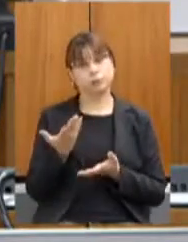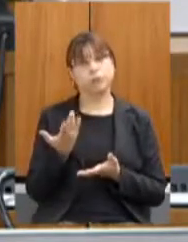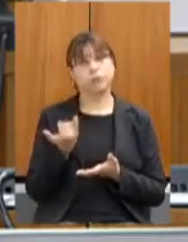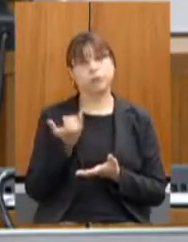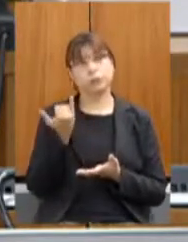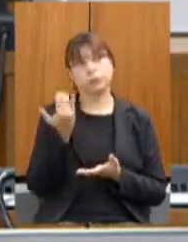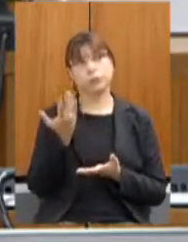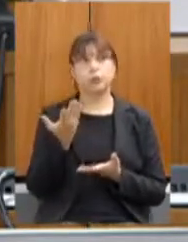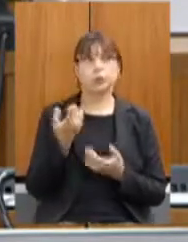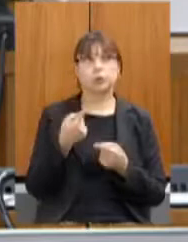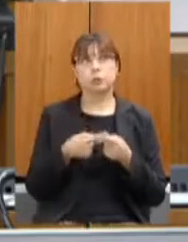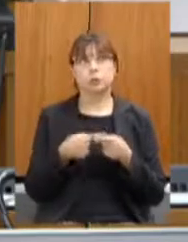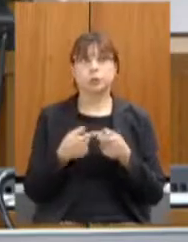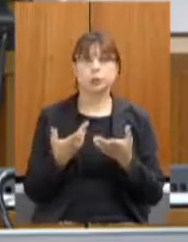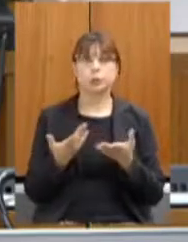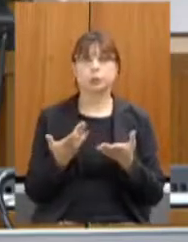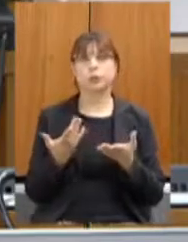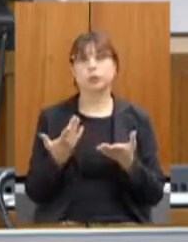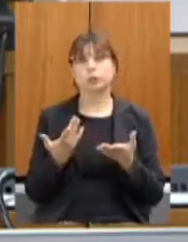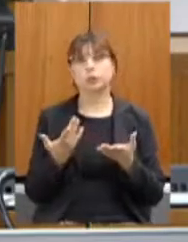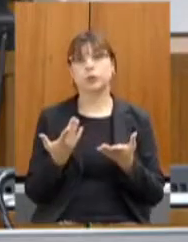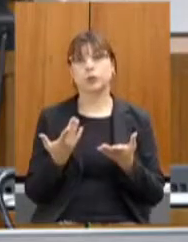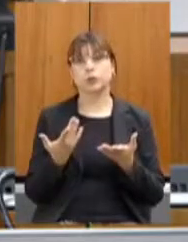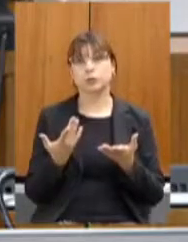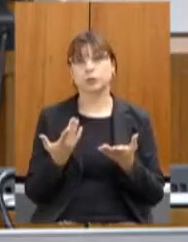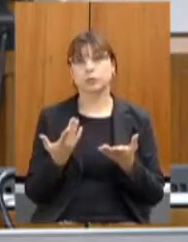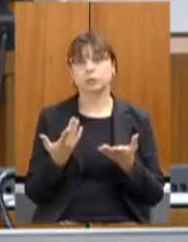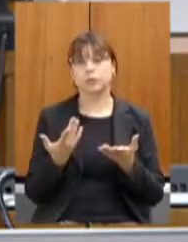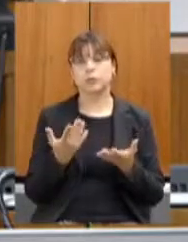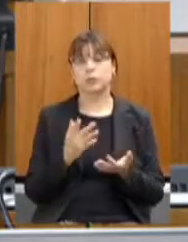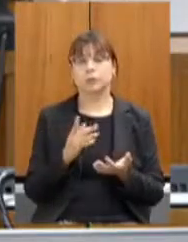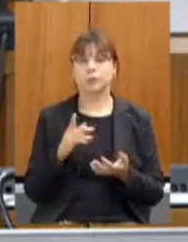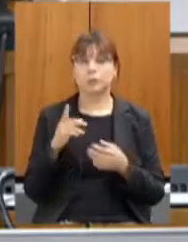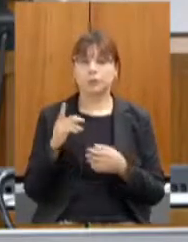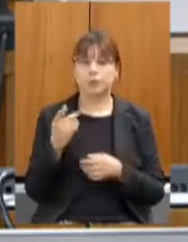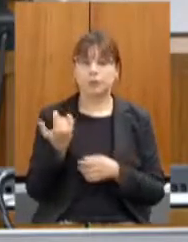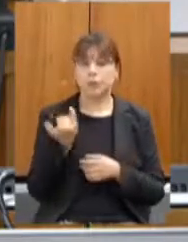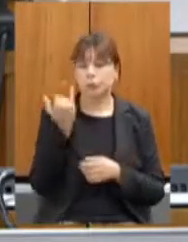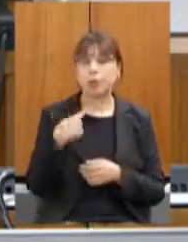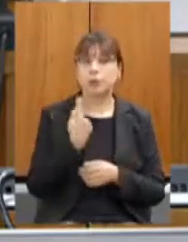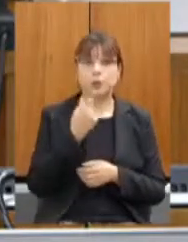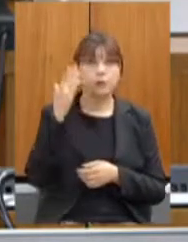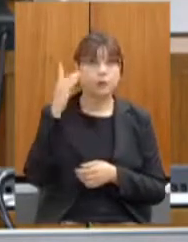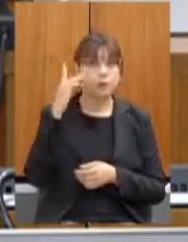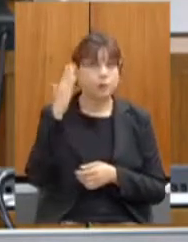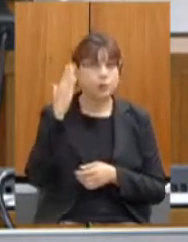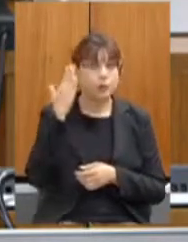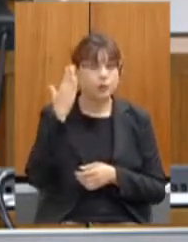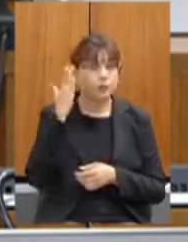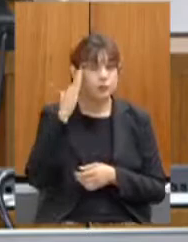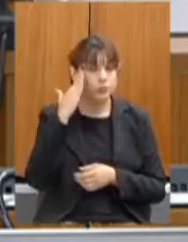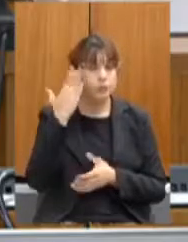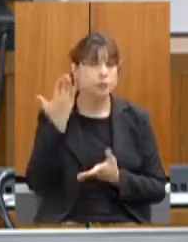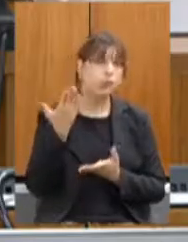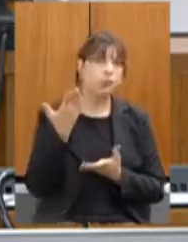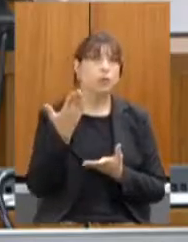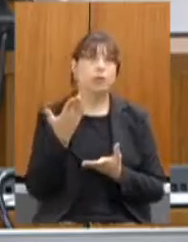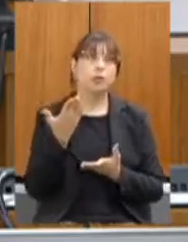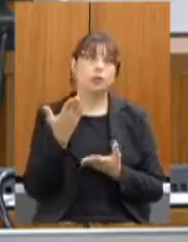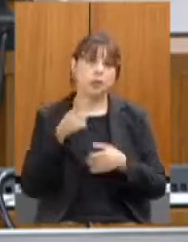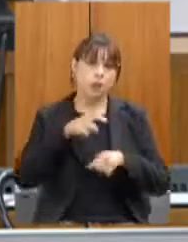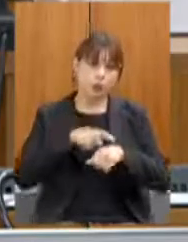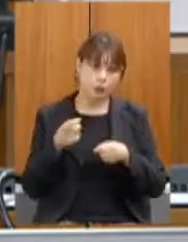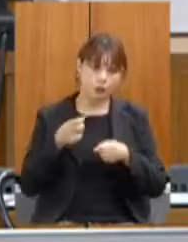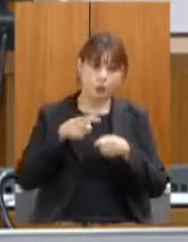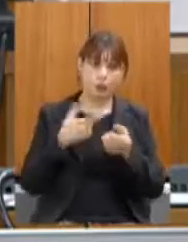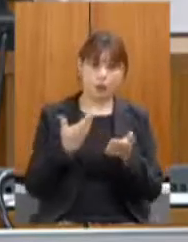atenção porque é importante que nós entendamos que retornar às aulas vai ser um momento